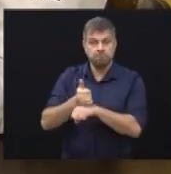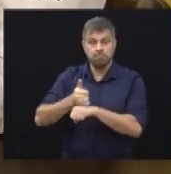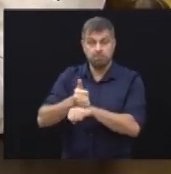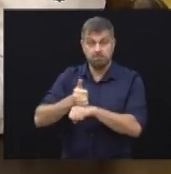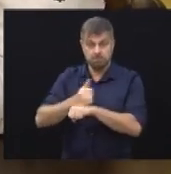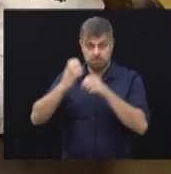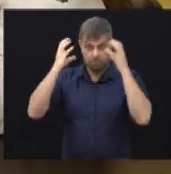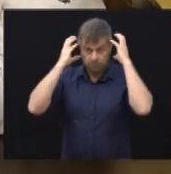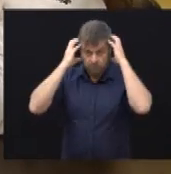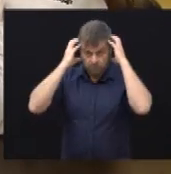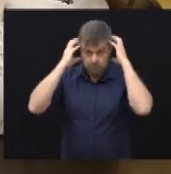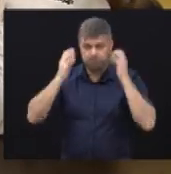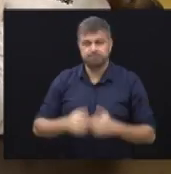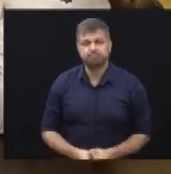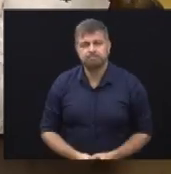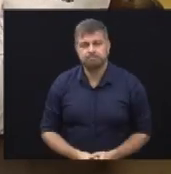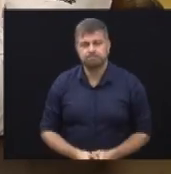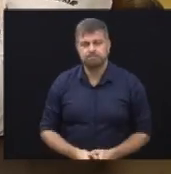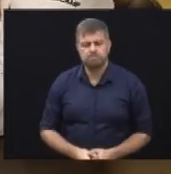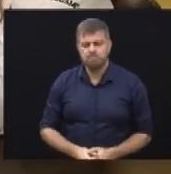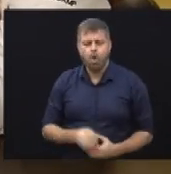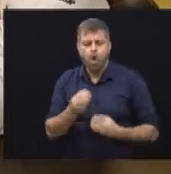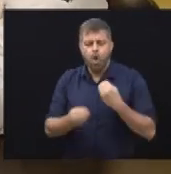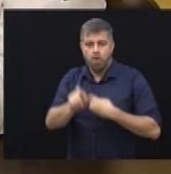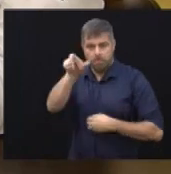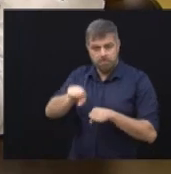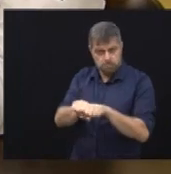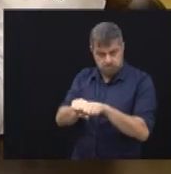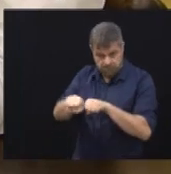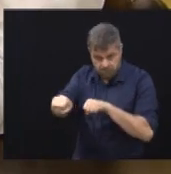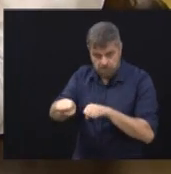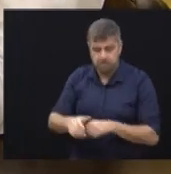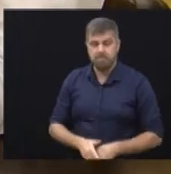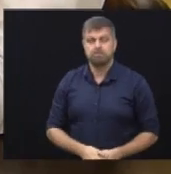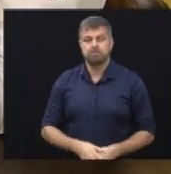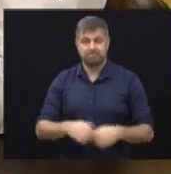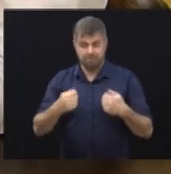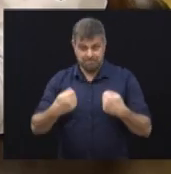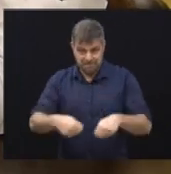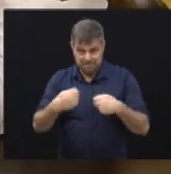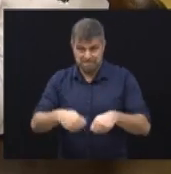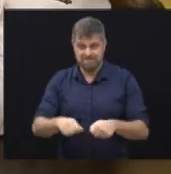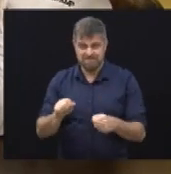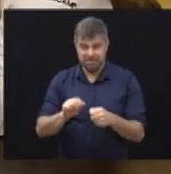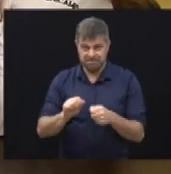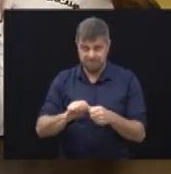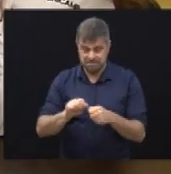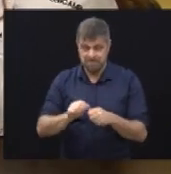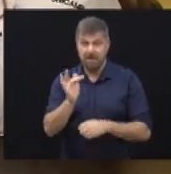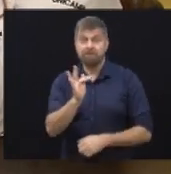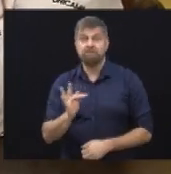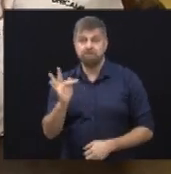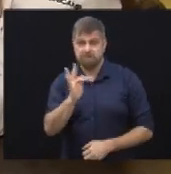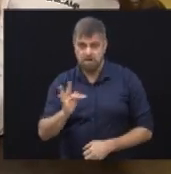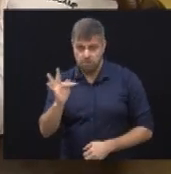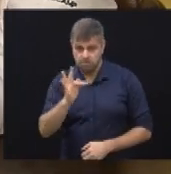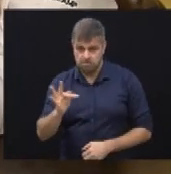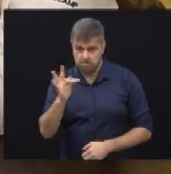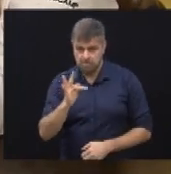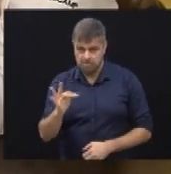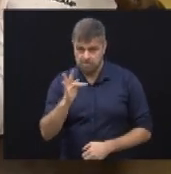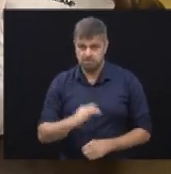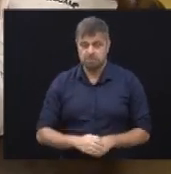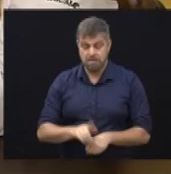do fonoaudiólogo. Para se tornar um fonoaudiólogo, o profissional ele precisa fazer uma faculdade,